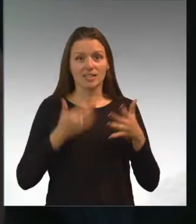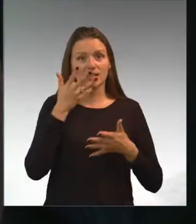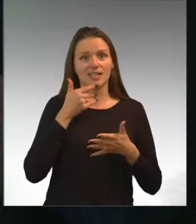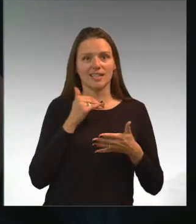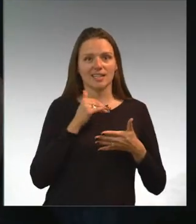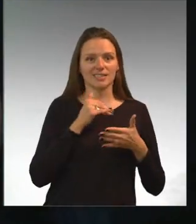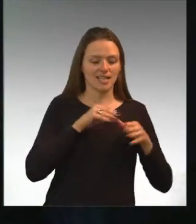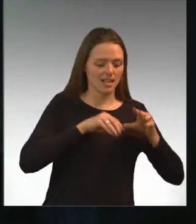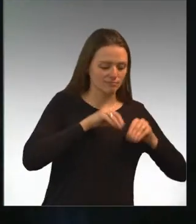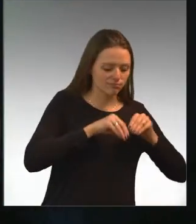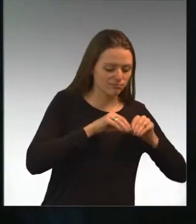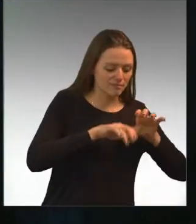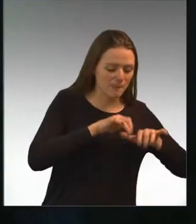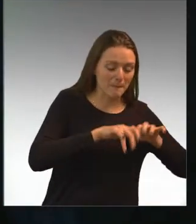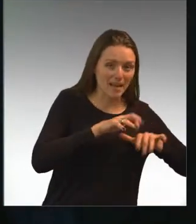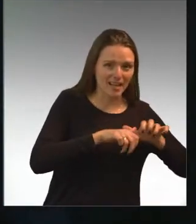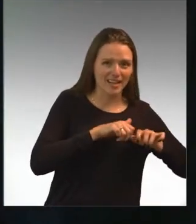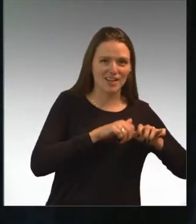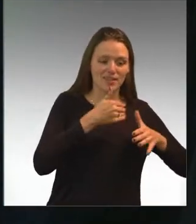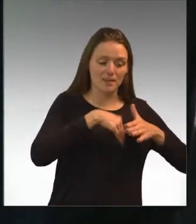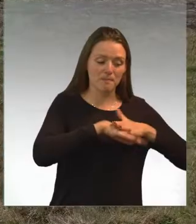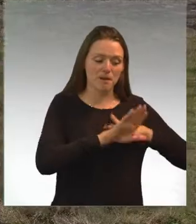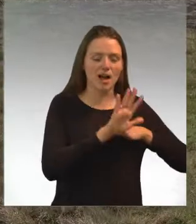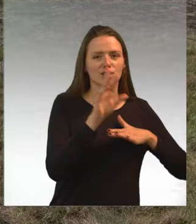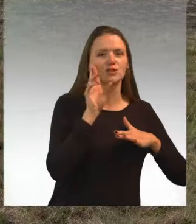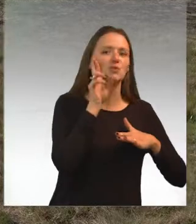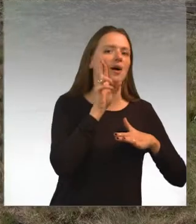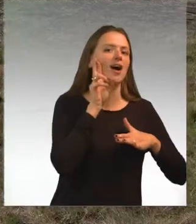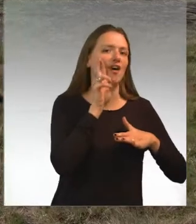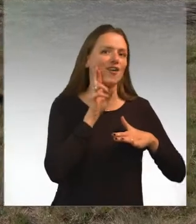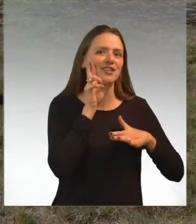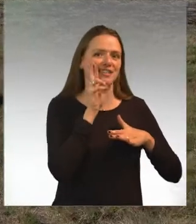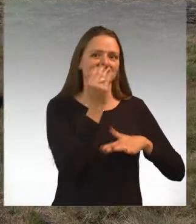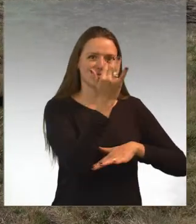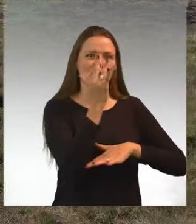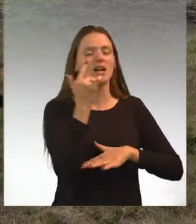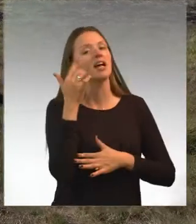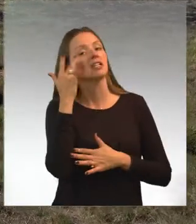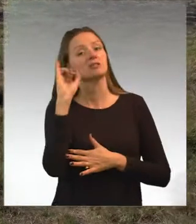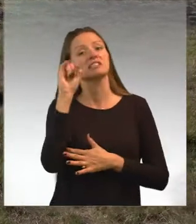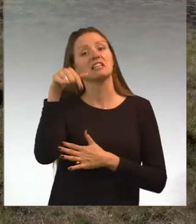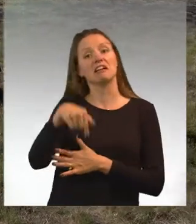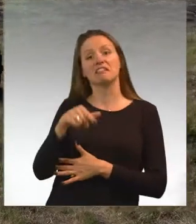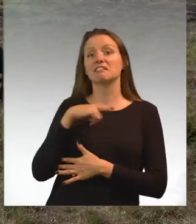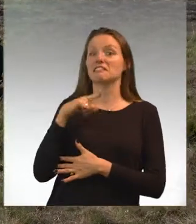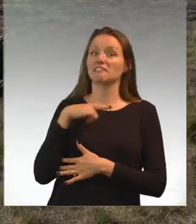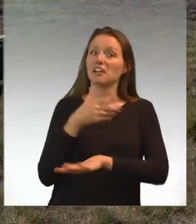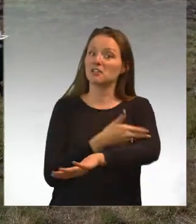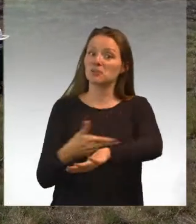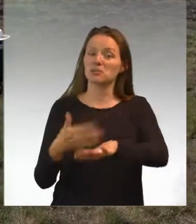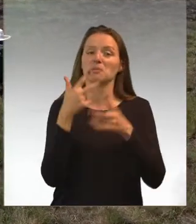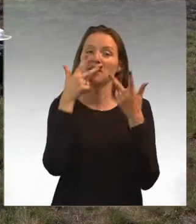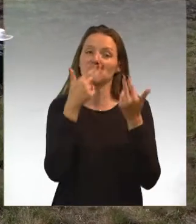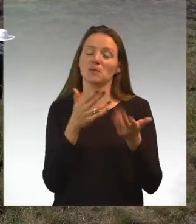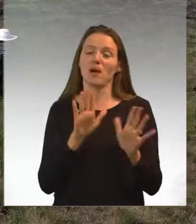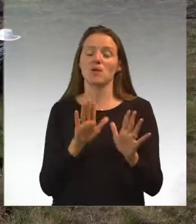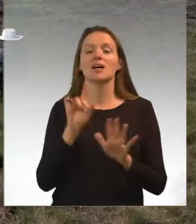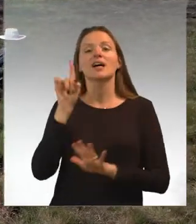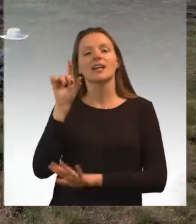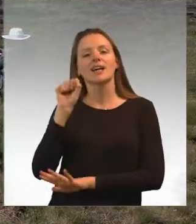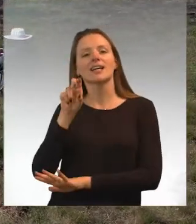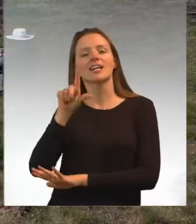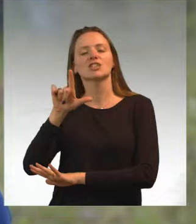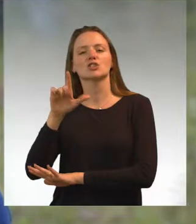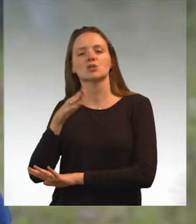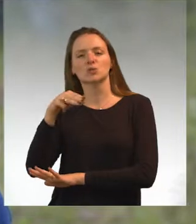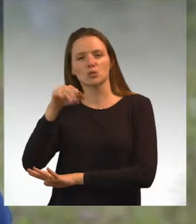enterrava debaixo de uma roseira. Não sei se aqui tem esse costume. Isso é uma cidade que, para mim, era sul de Minas, chama